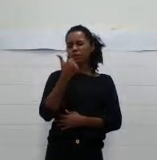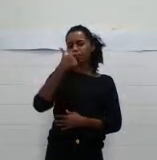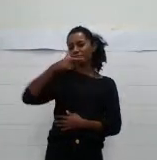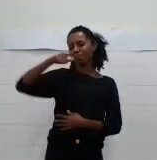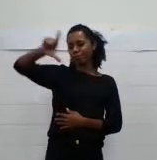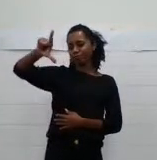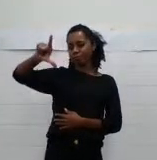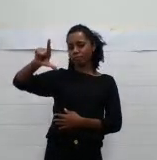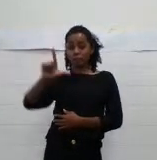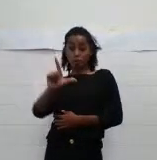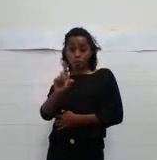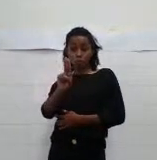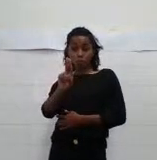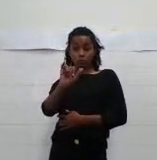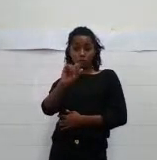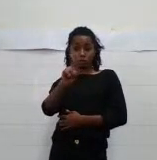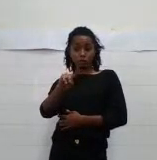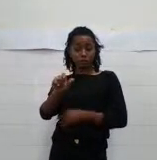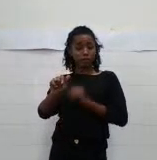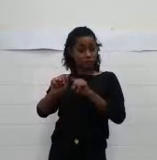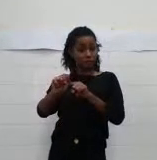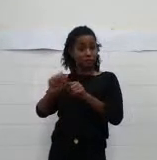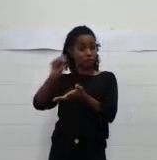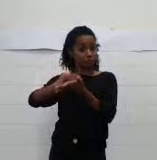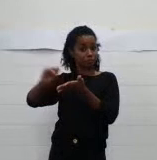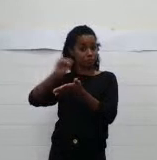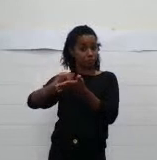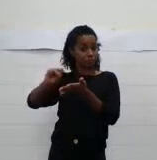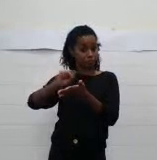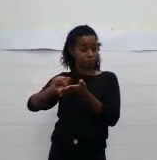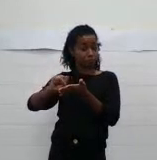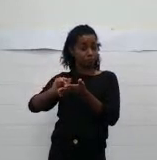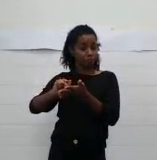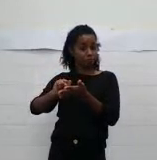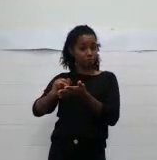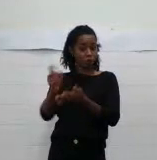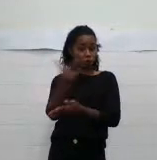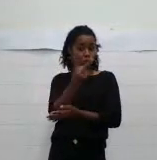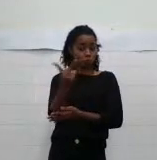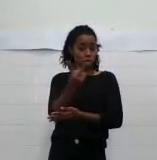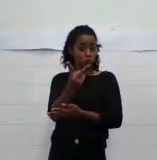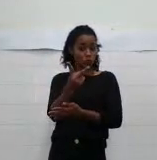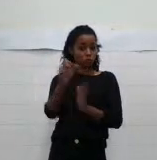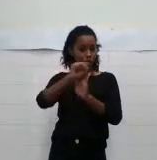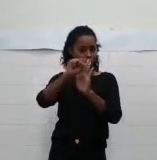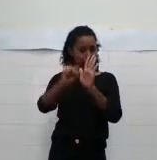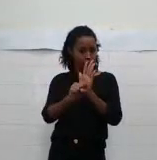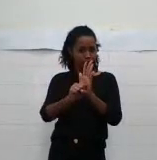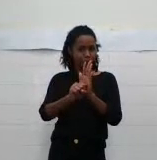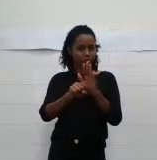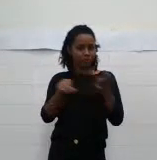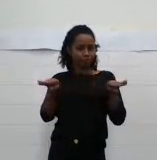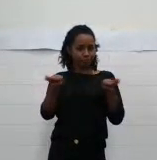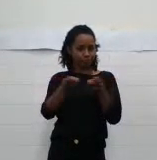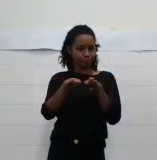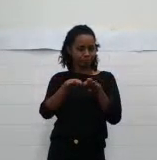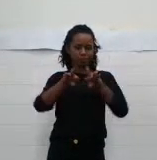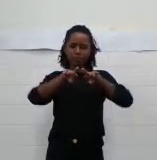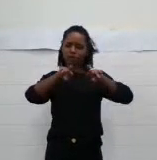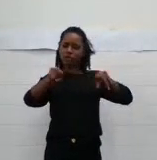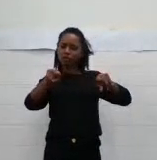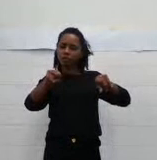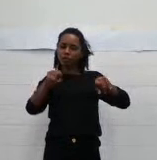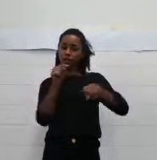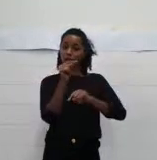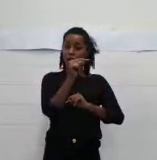Luiz Gama é um escritor do mesmo século, né? A diferença entre um e outro é que